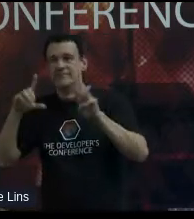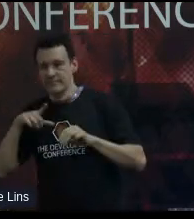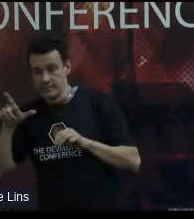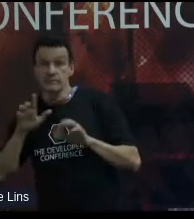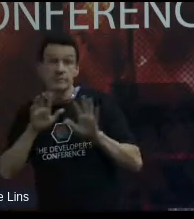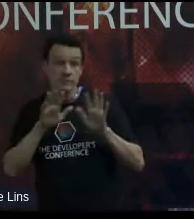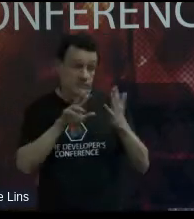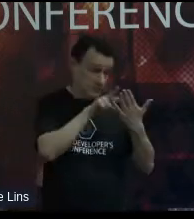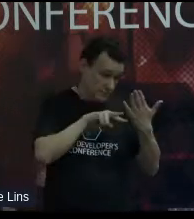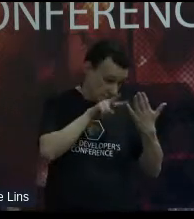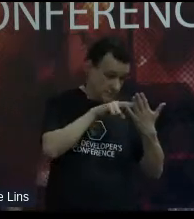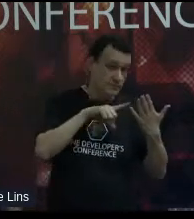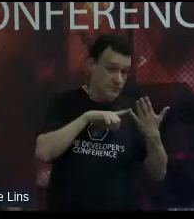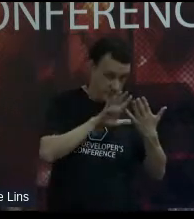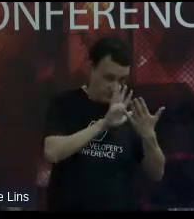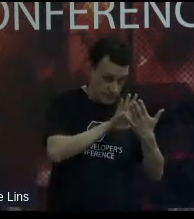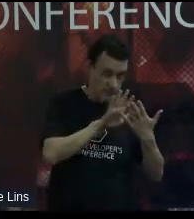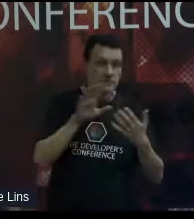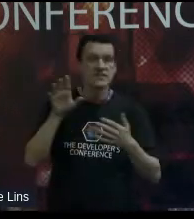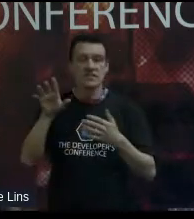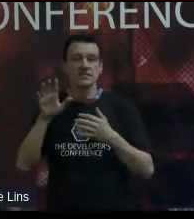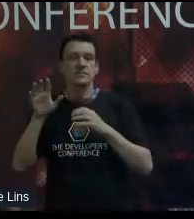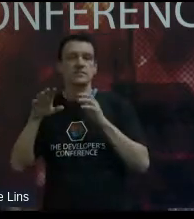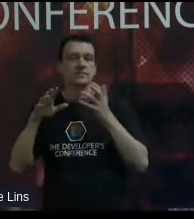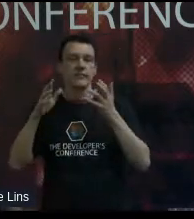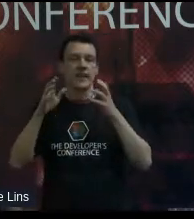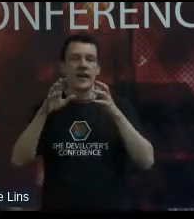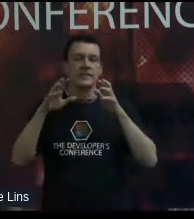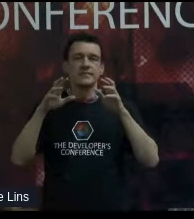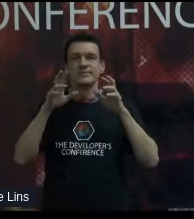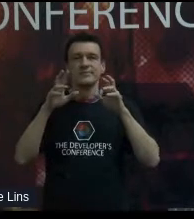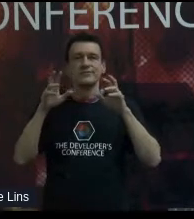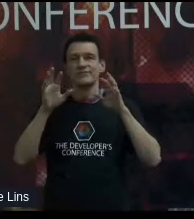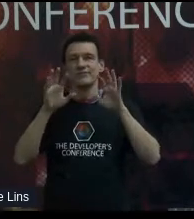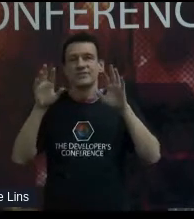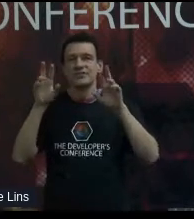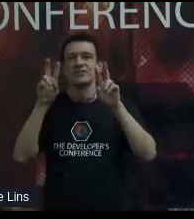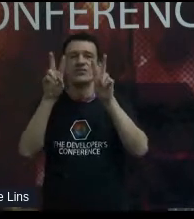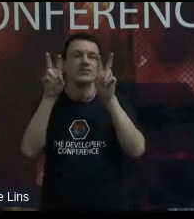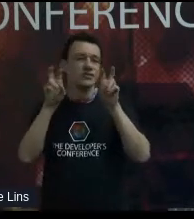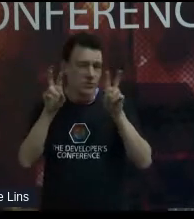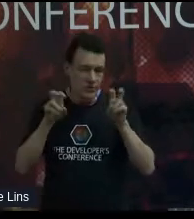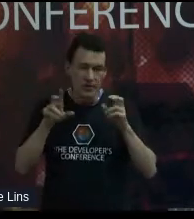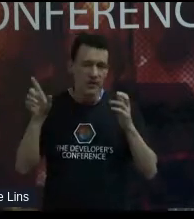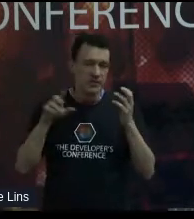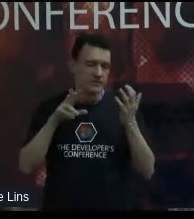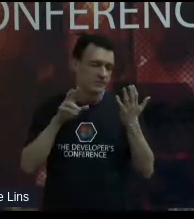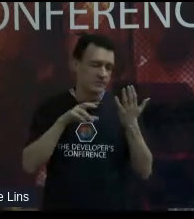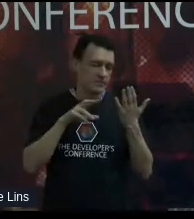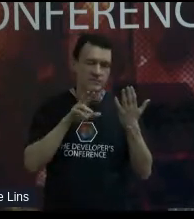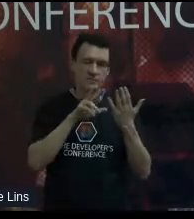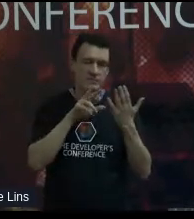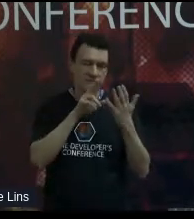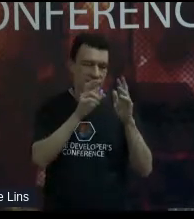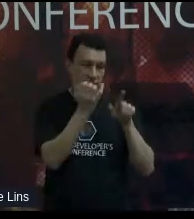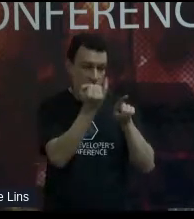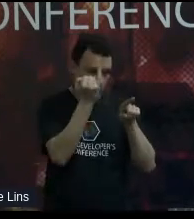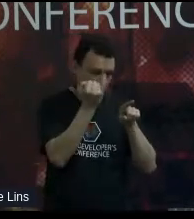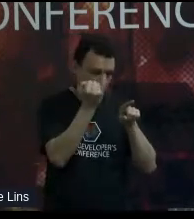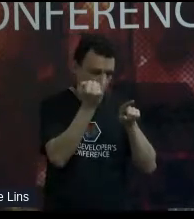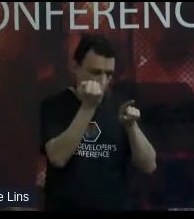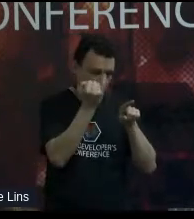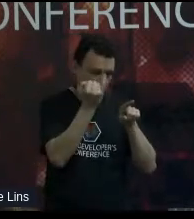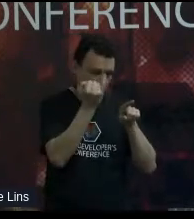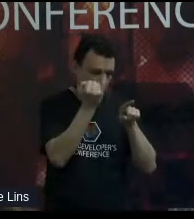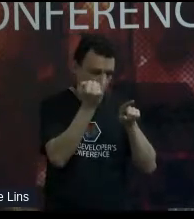ter pesos diferentes entre os títulos, né, conforme ali for o seu nível de importância. Porém, para o